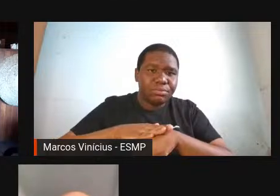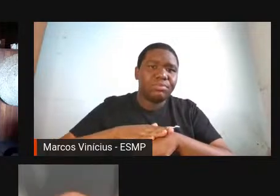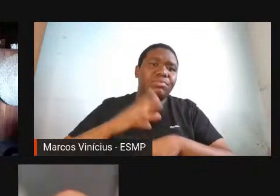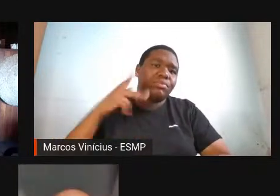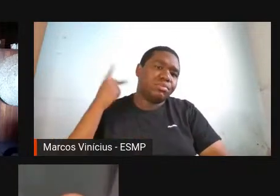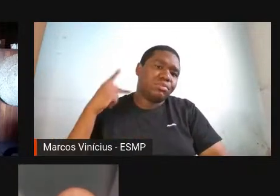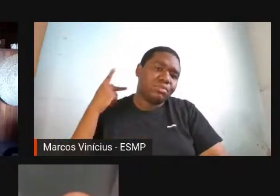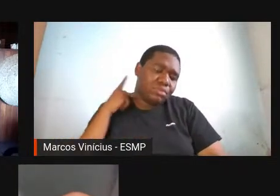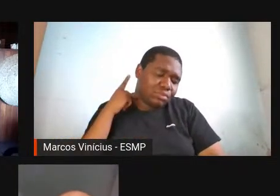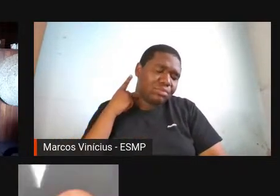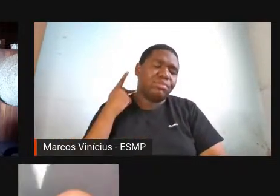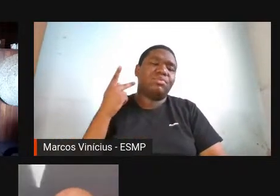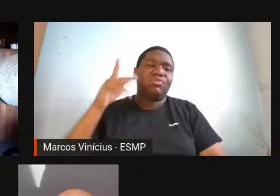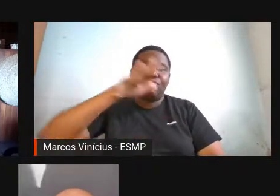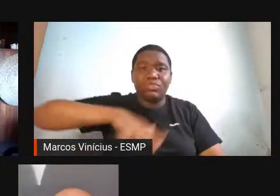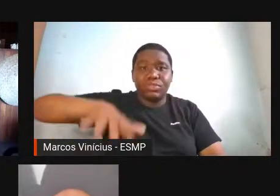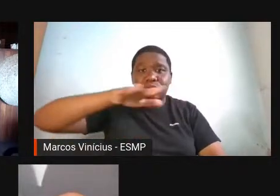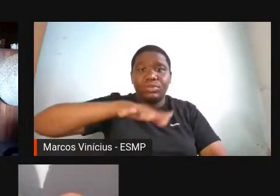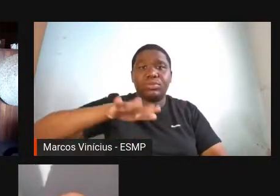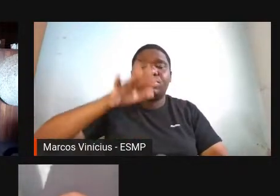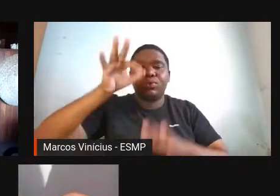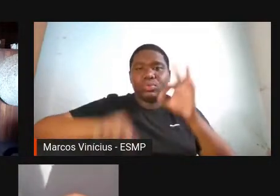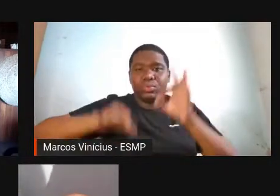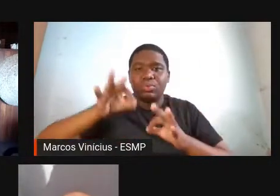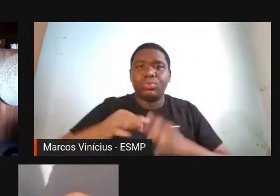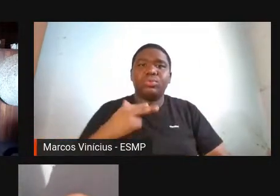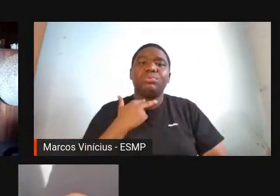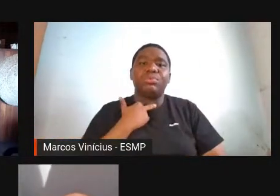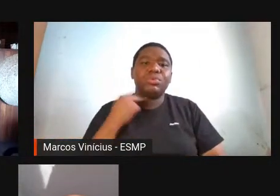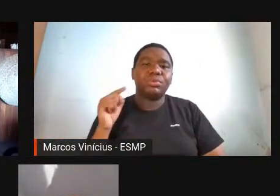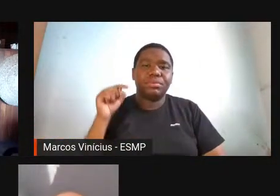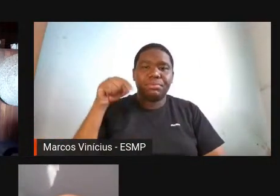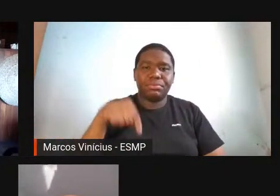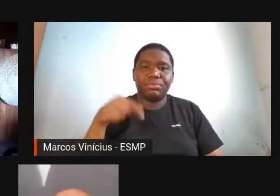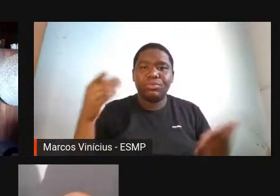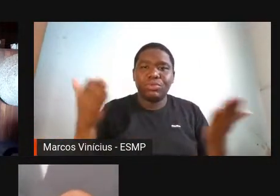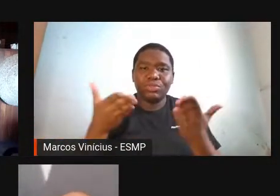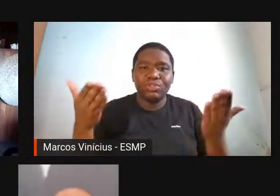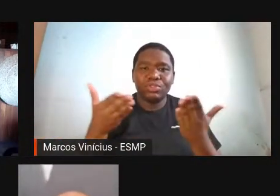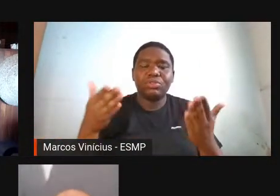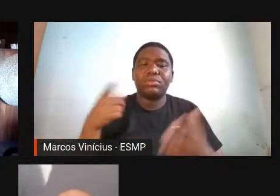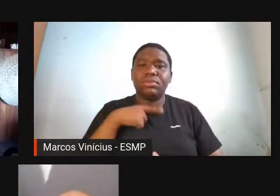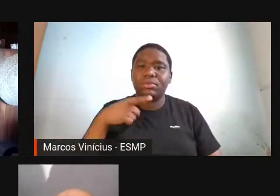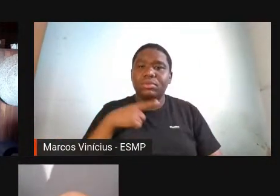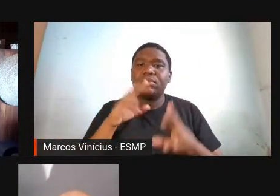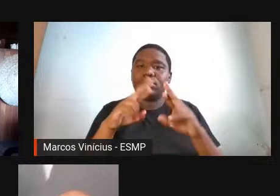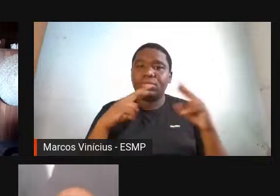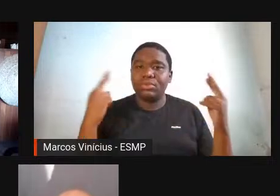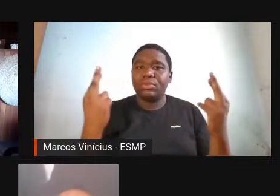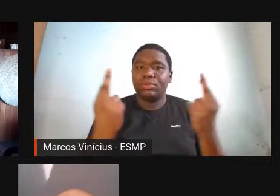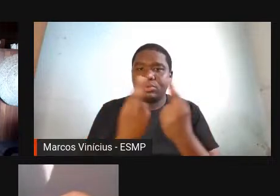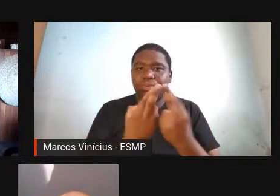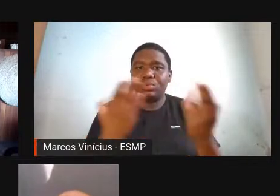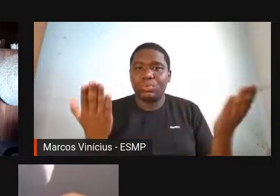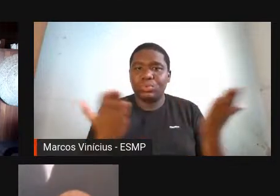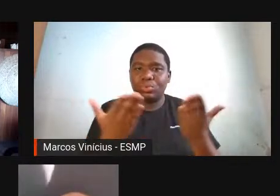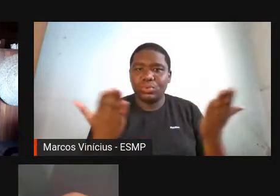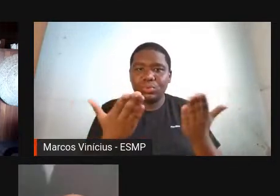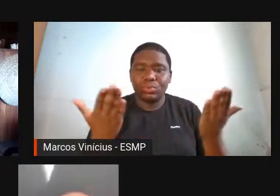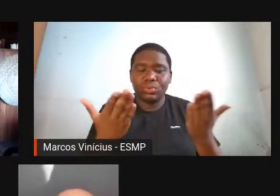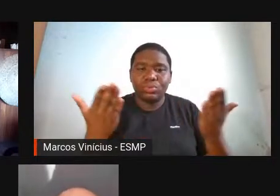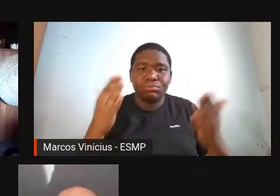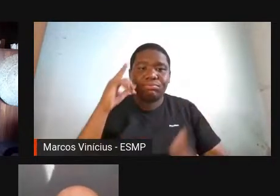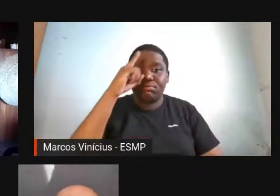Paulo Augusto, que infelizmente não pôde estar presente no evento, tem uma reunião hoje no Palácio do